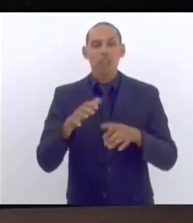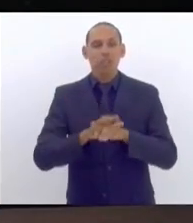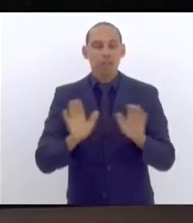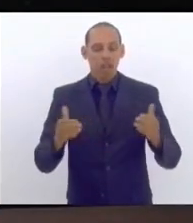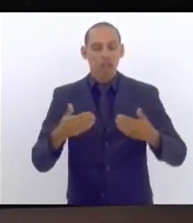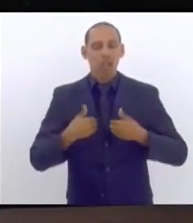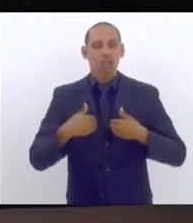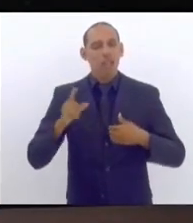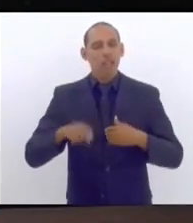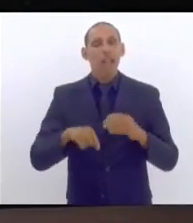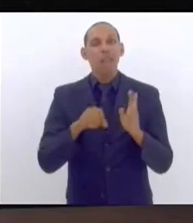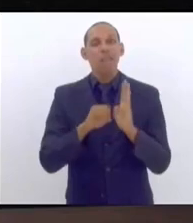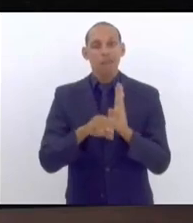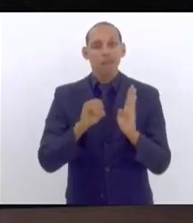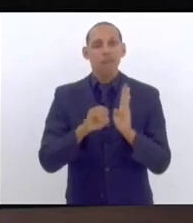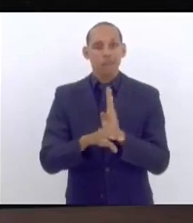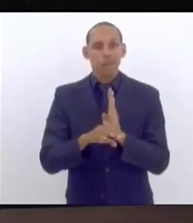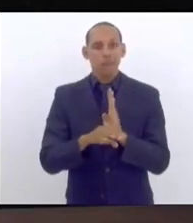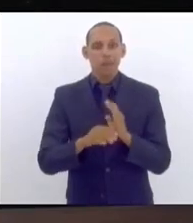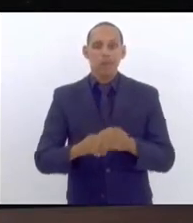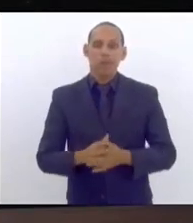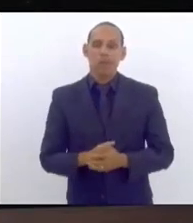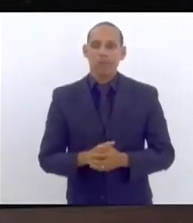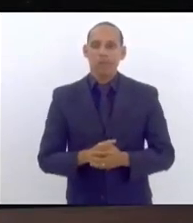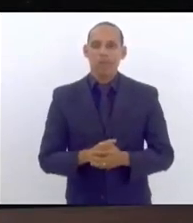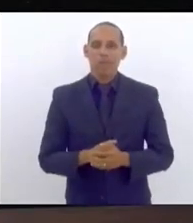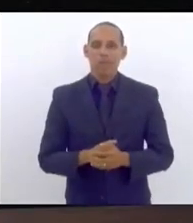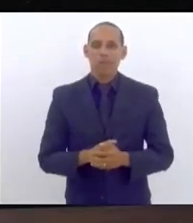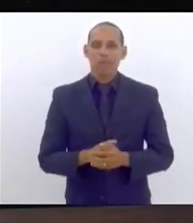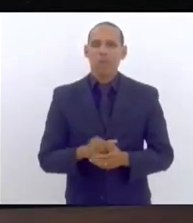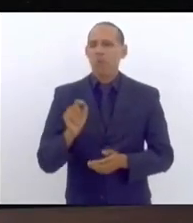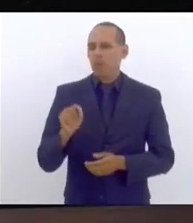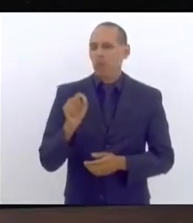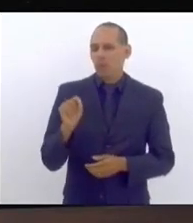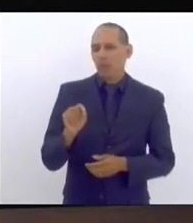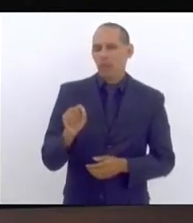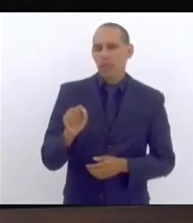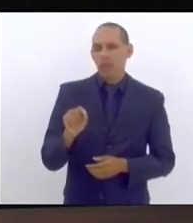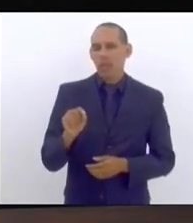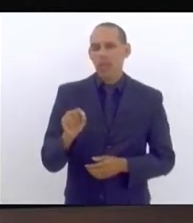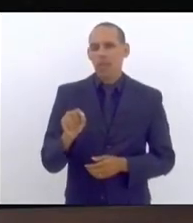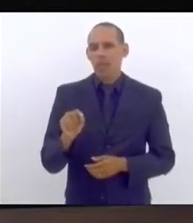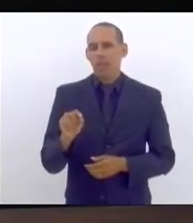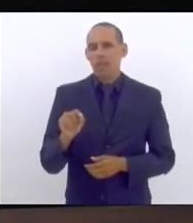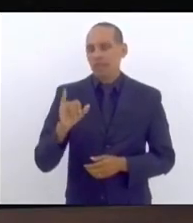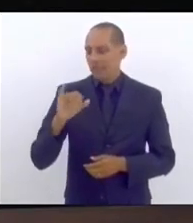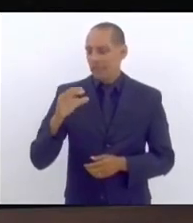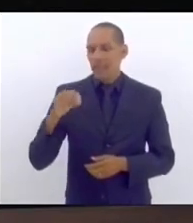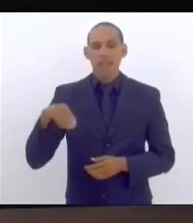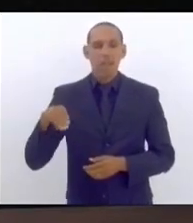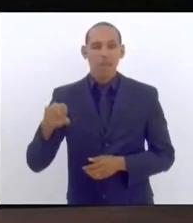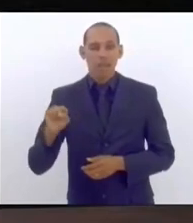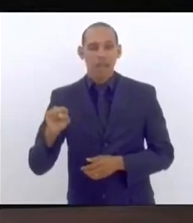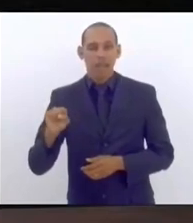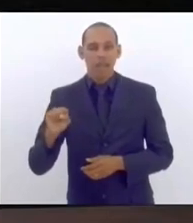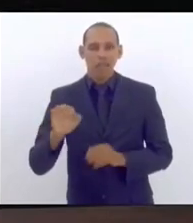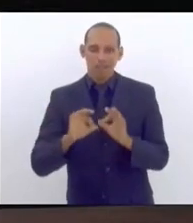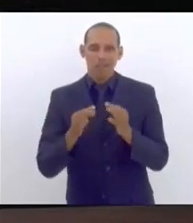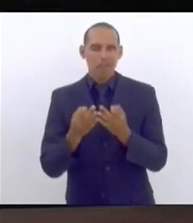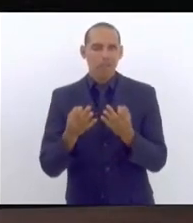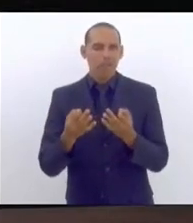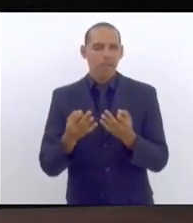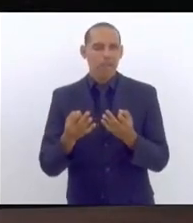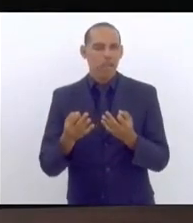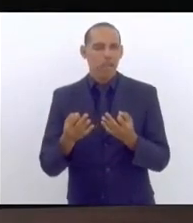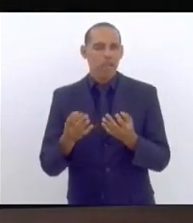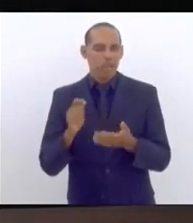autista como benefício, né? Da não incidência do ICMS, da família do